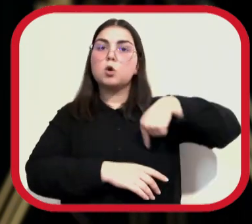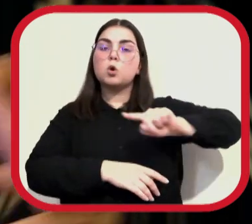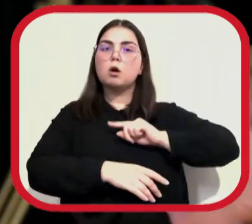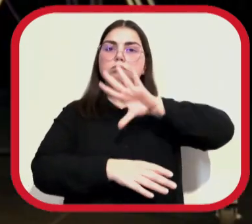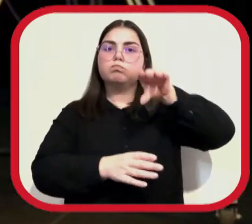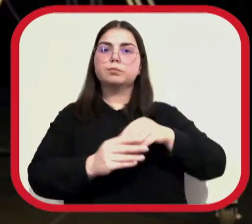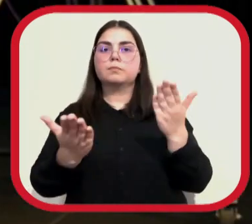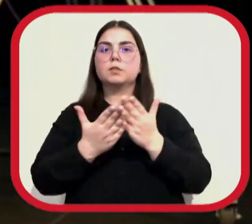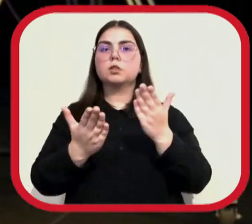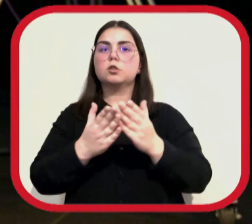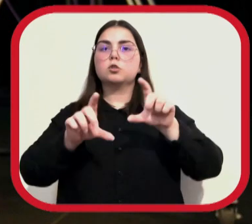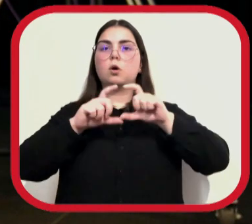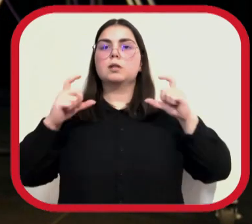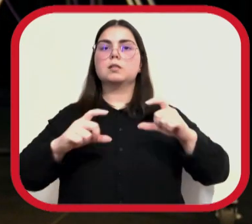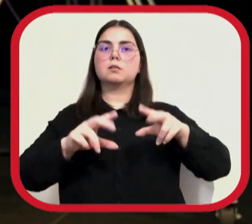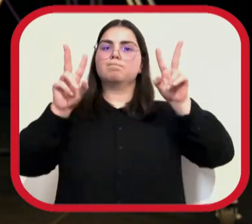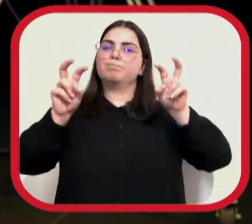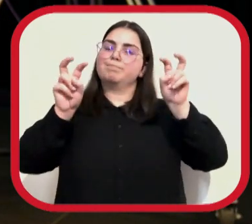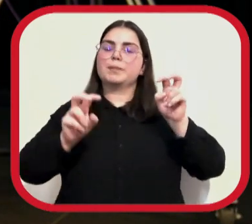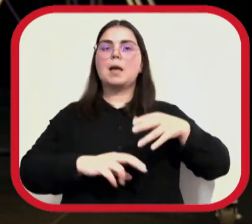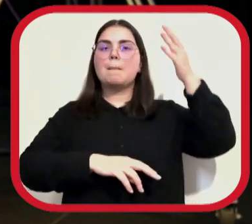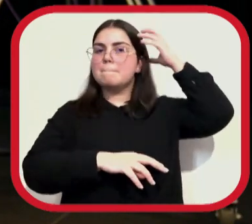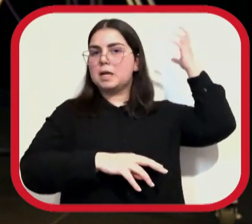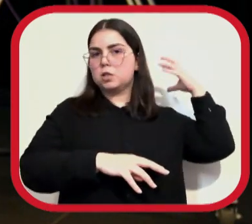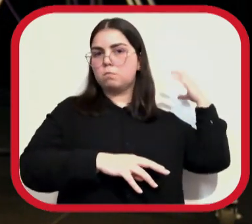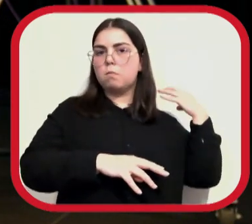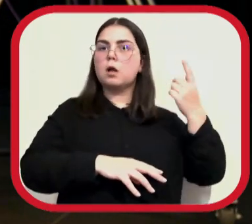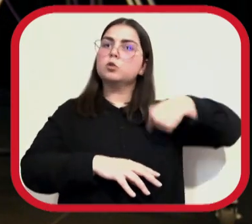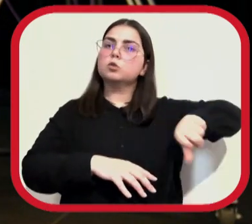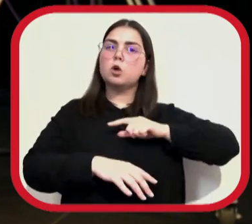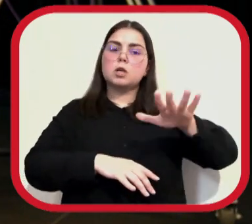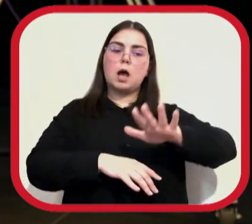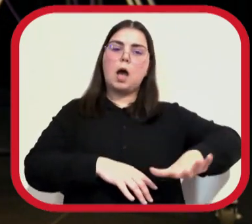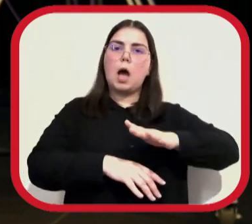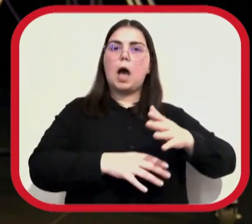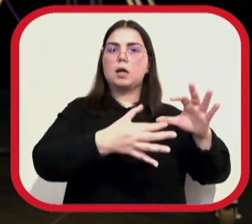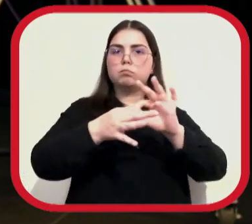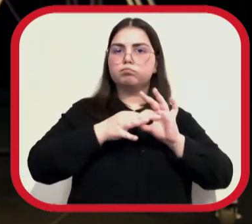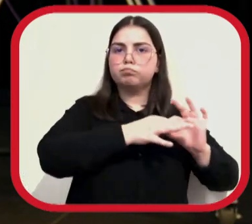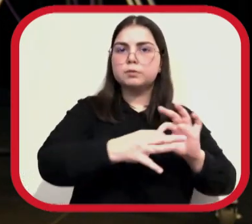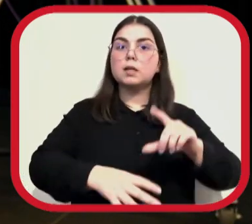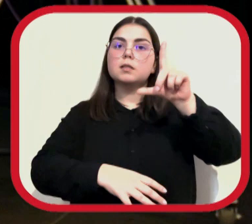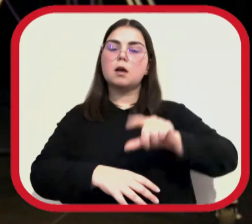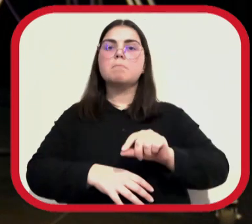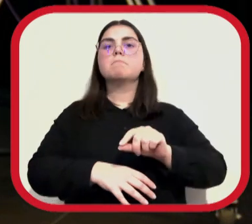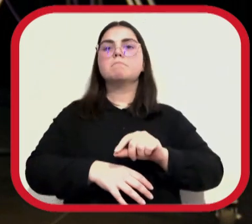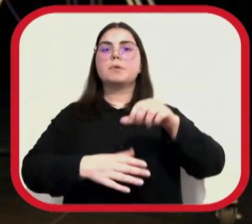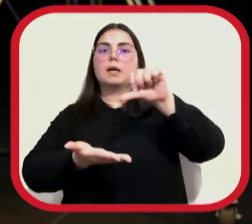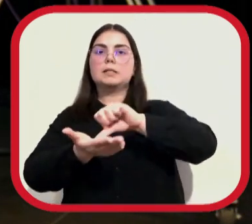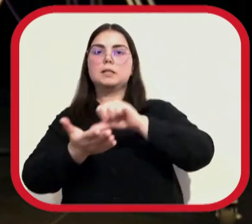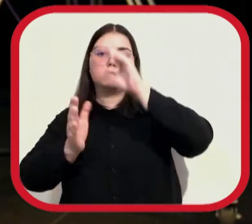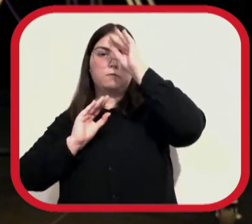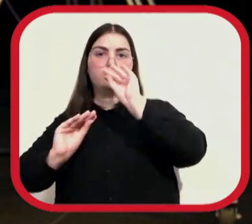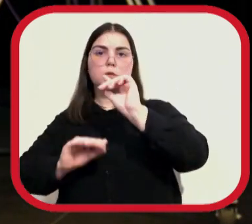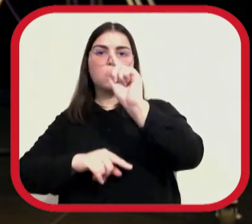estamos integrados dentro da Escola Secundária Marquês de Pombal, portanto, partilhamos o espaço com a escola,